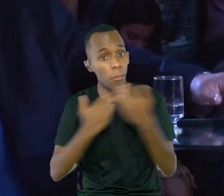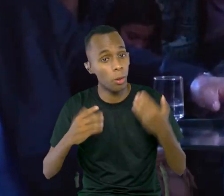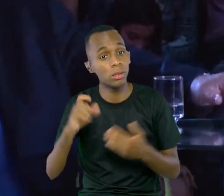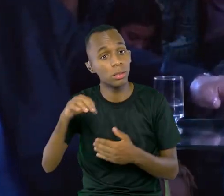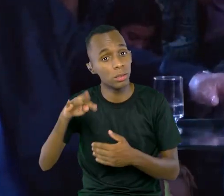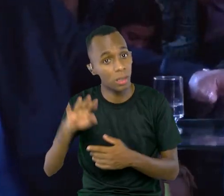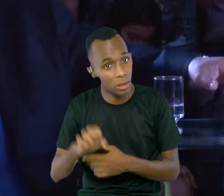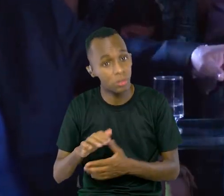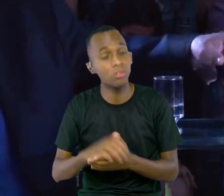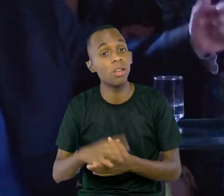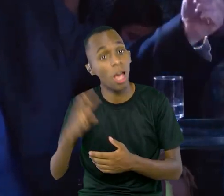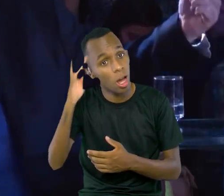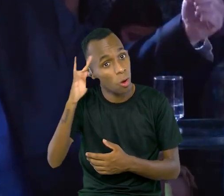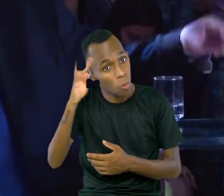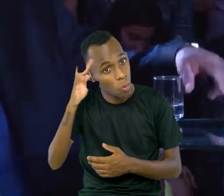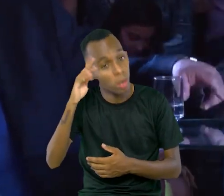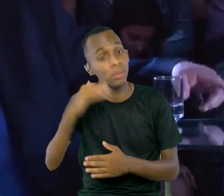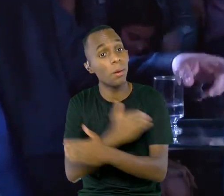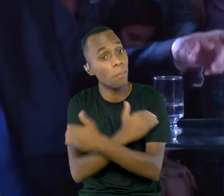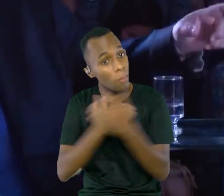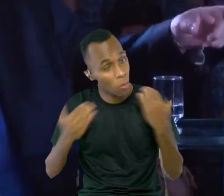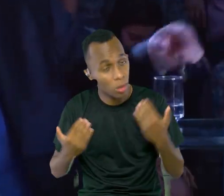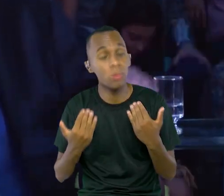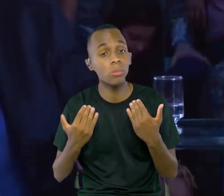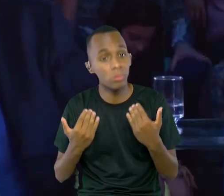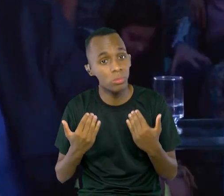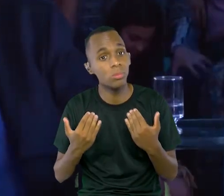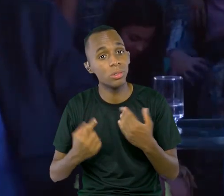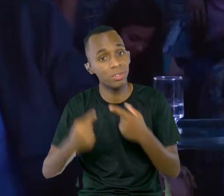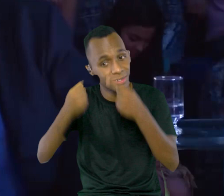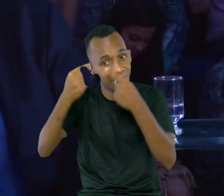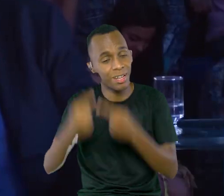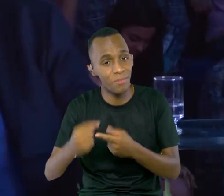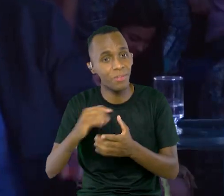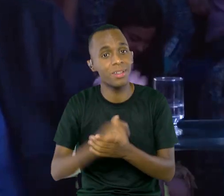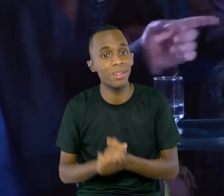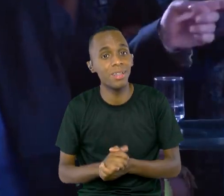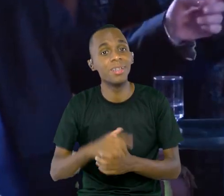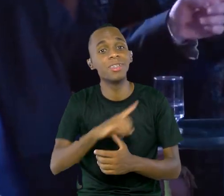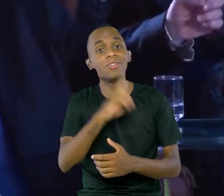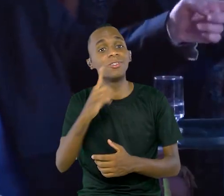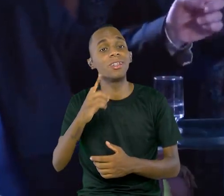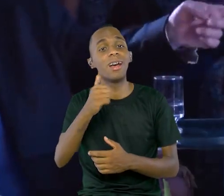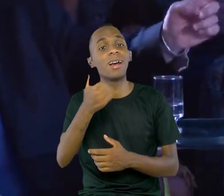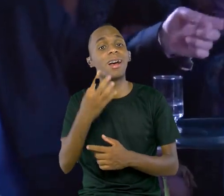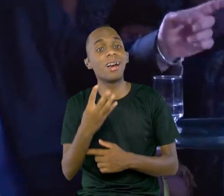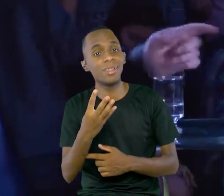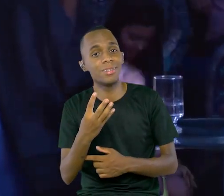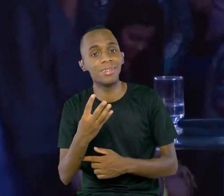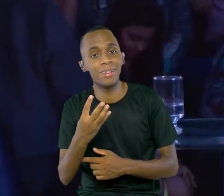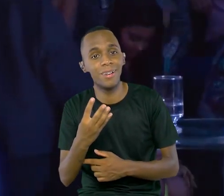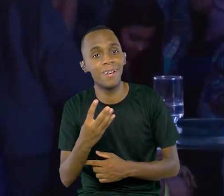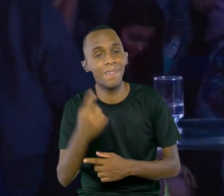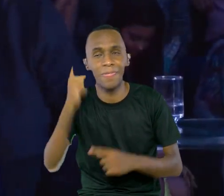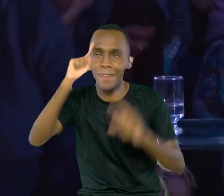Dante Alighieri. Agora, quarta-feira, ele morreu exatamente no dia